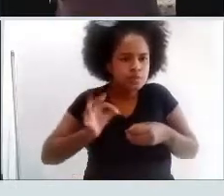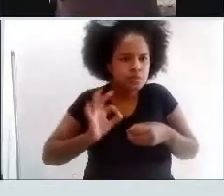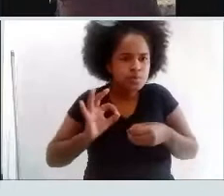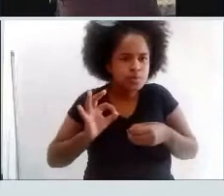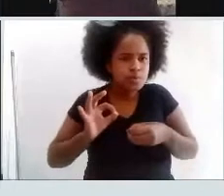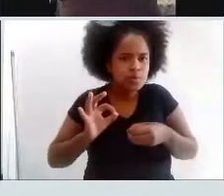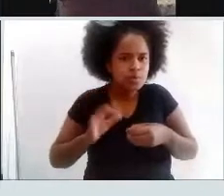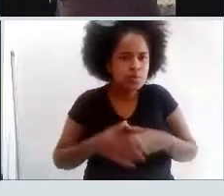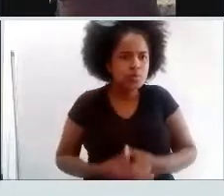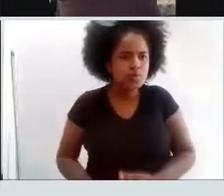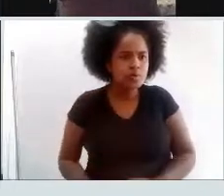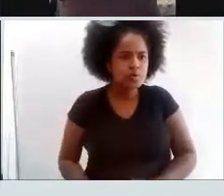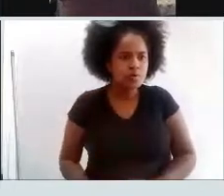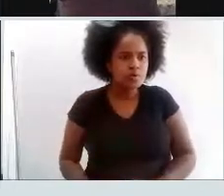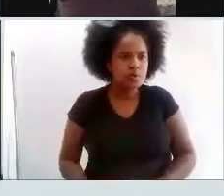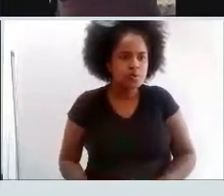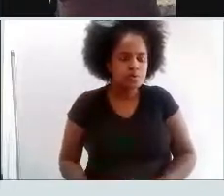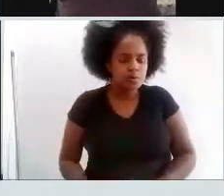Deixa eu ver.